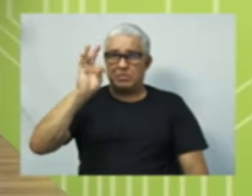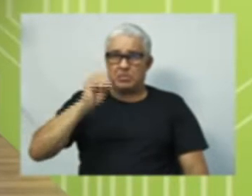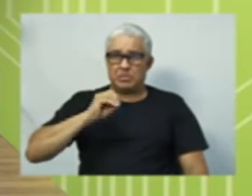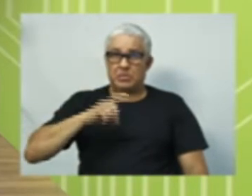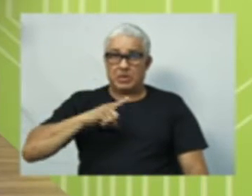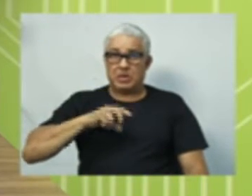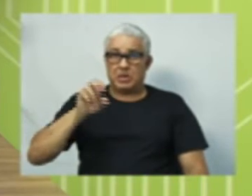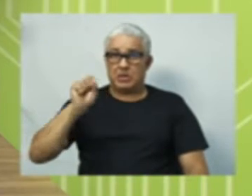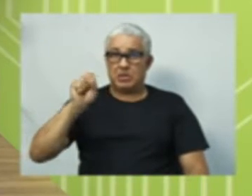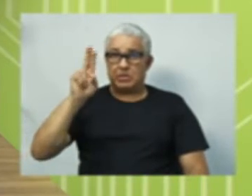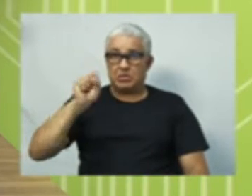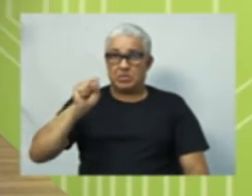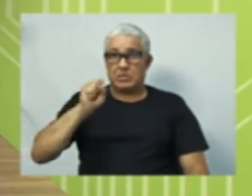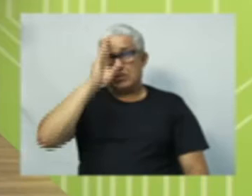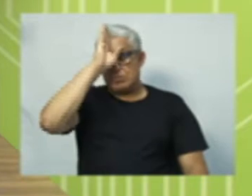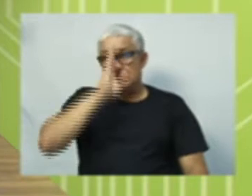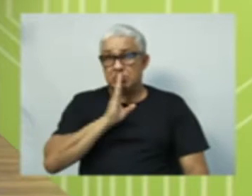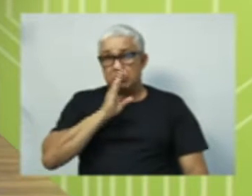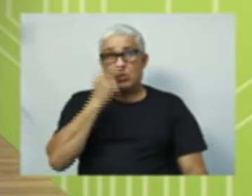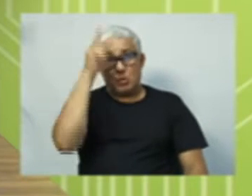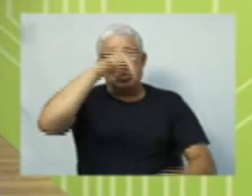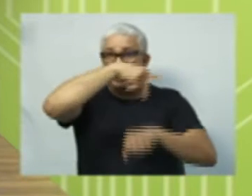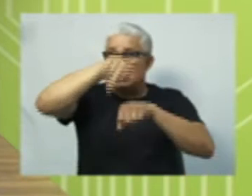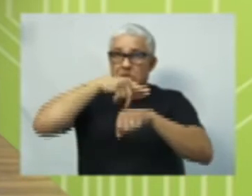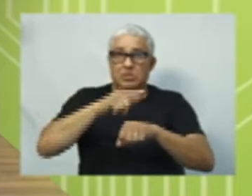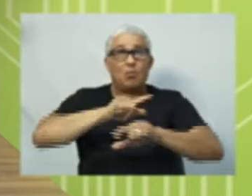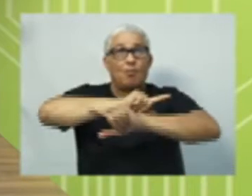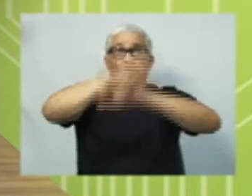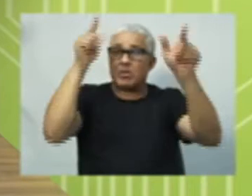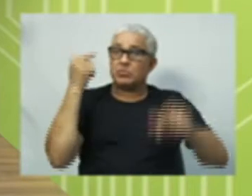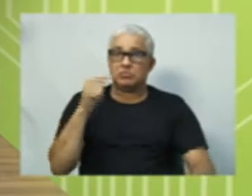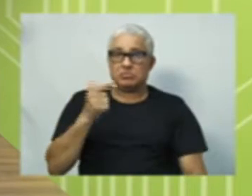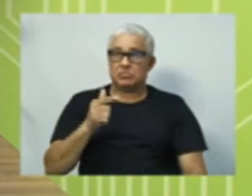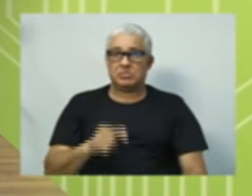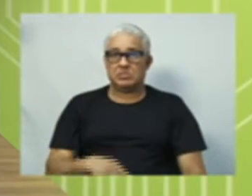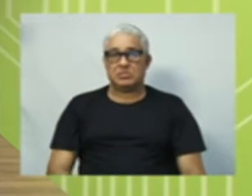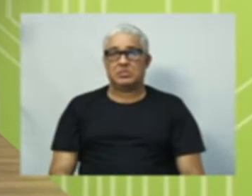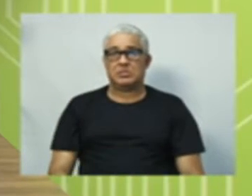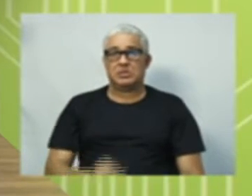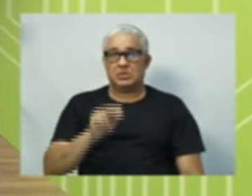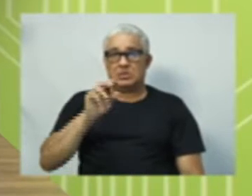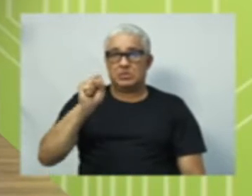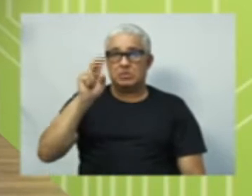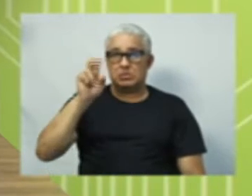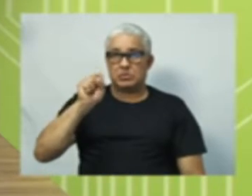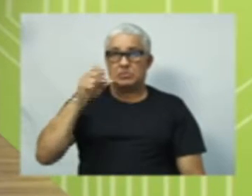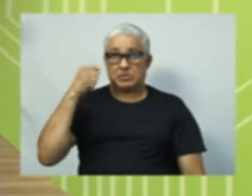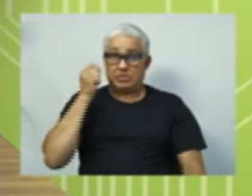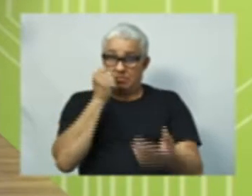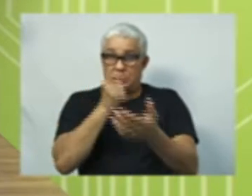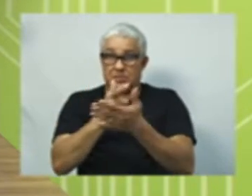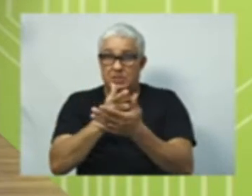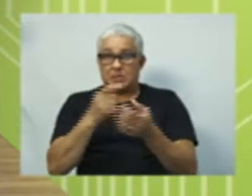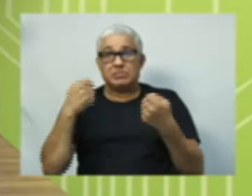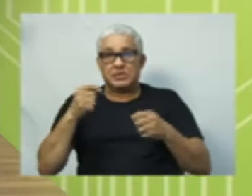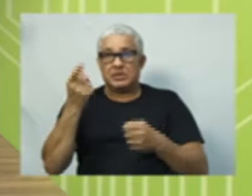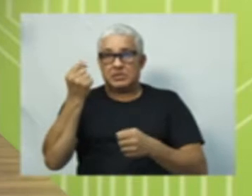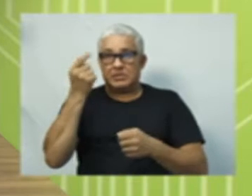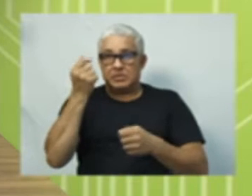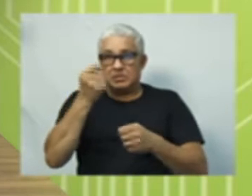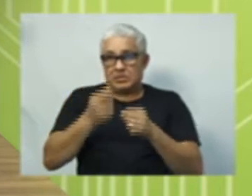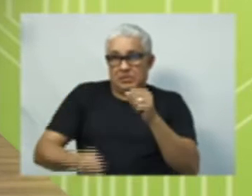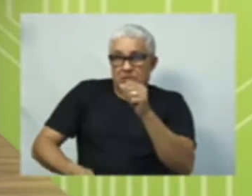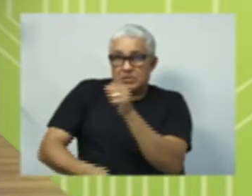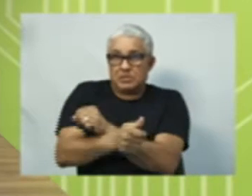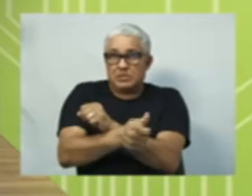no país, que ele é gratuito, em outros países não tem. Para ele ser pago, para ele ser custeado, precisa de quê? De recurso.